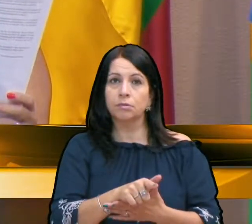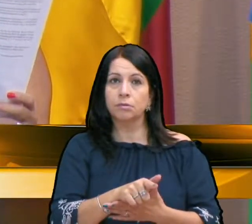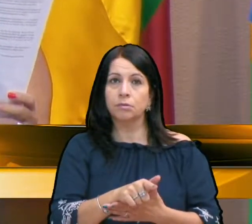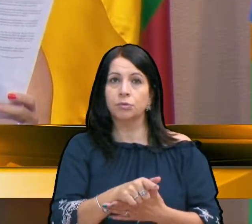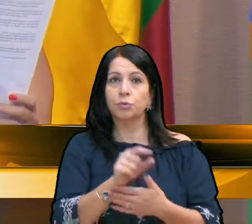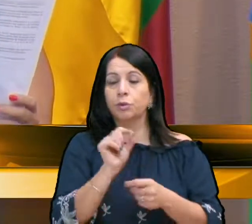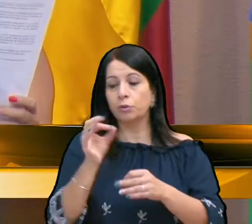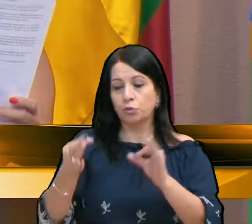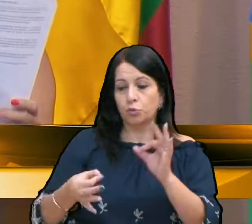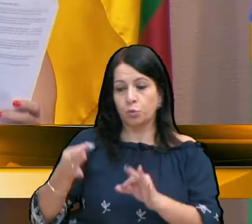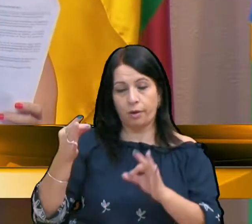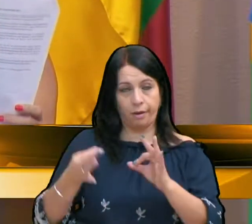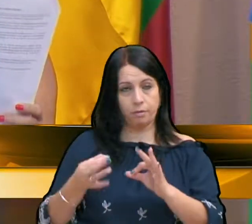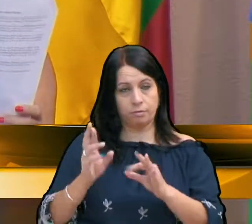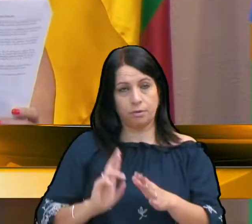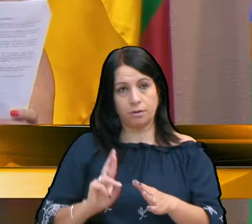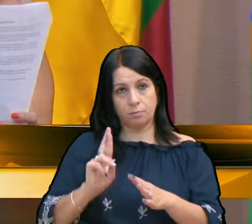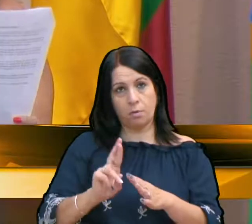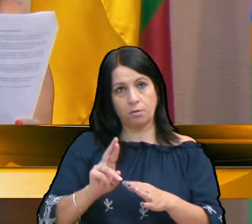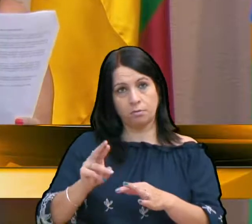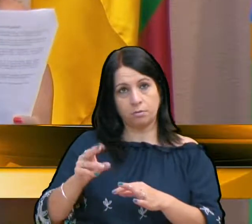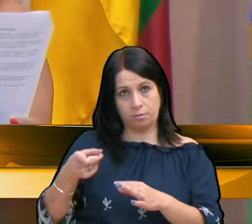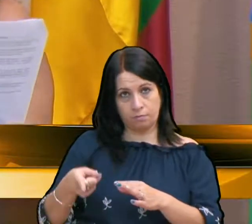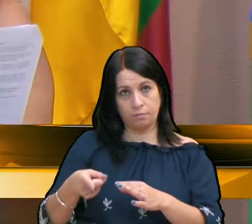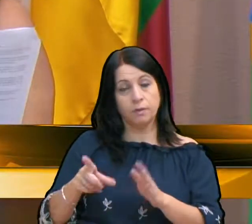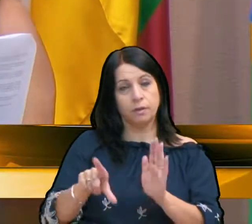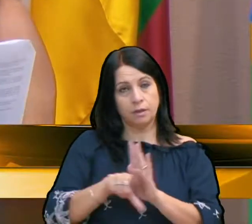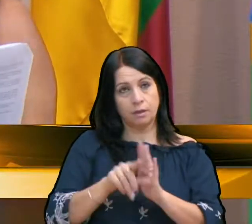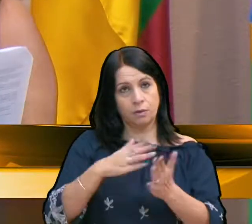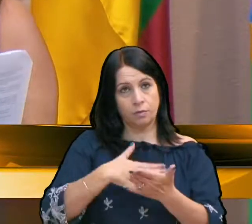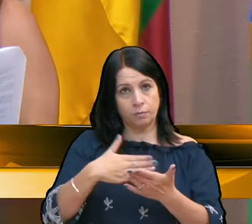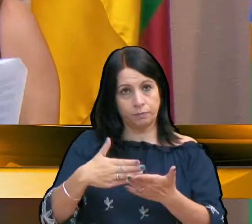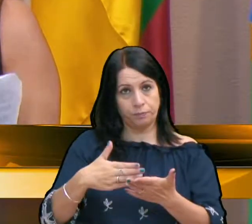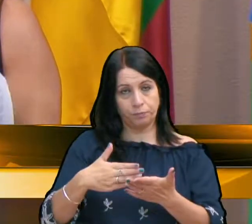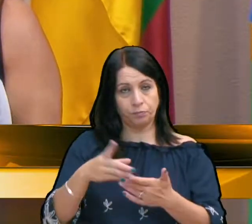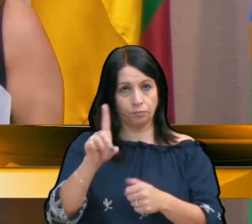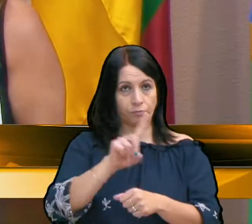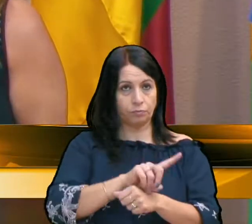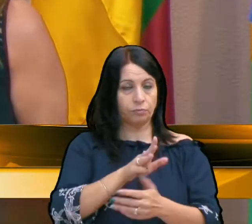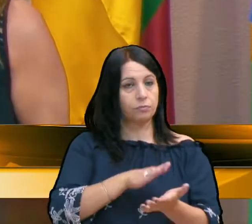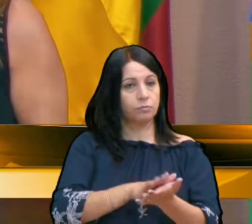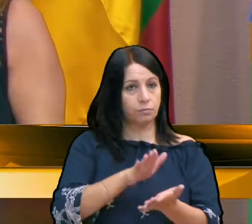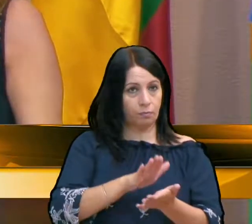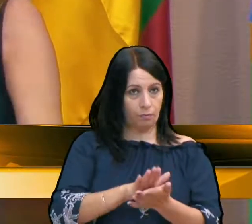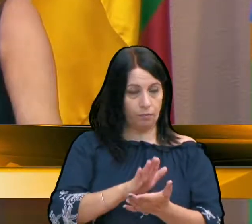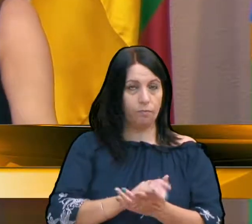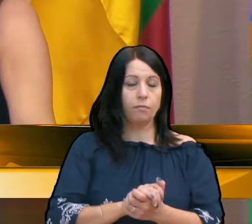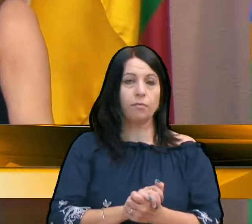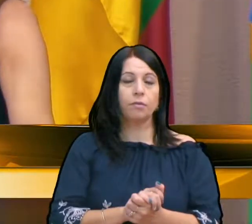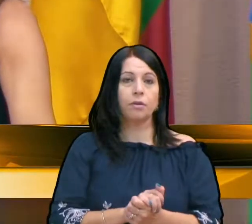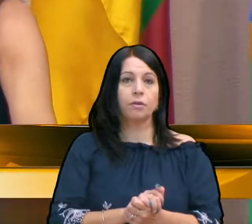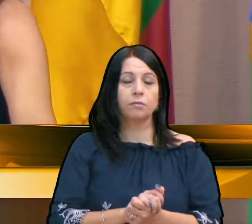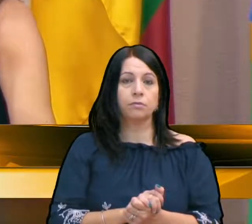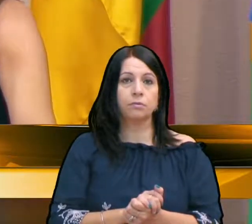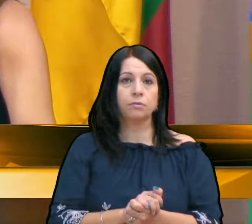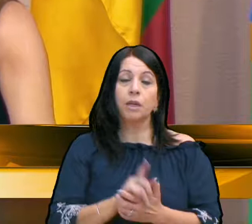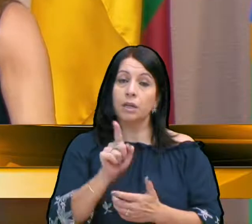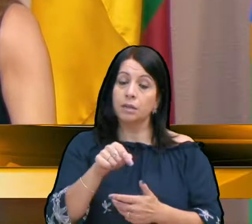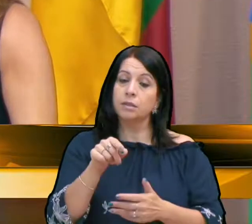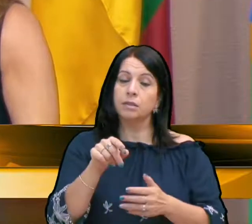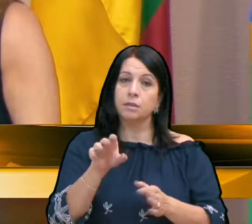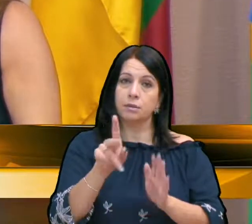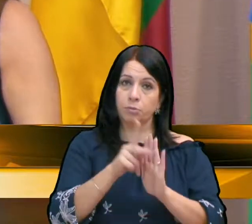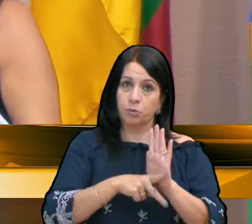em julgado da sentença. Esta lei entra em vigor, né, na data de sua publicação. Então, este